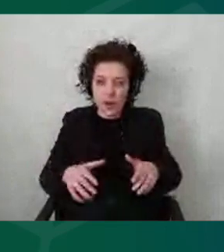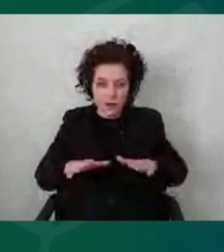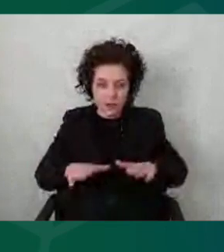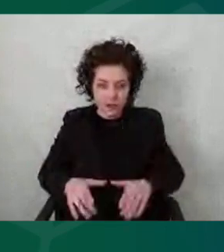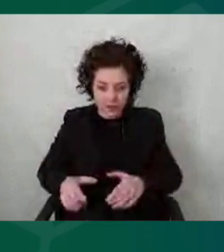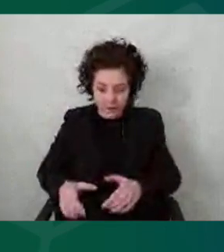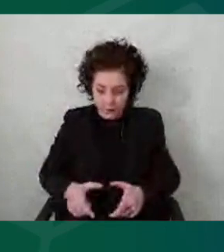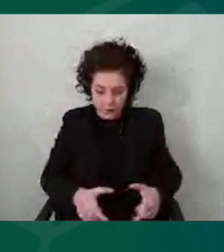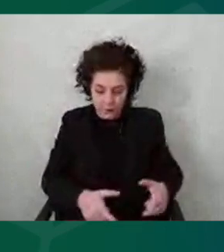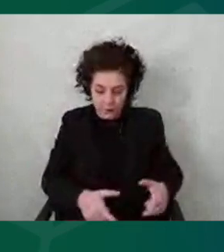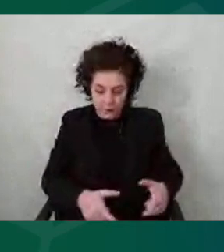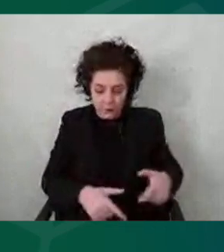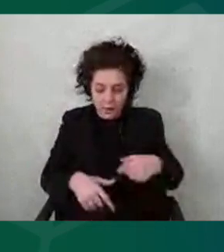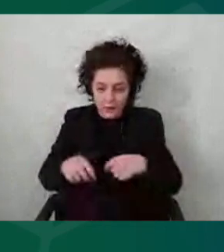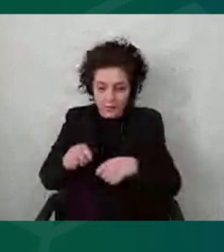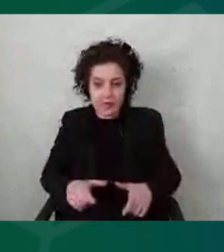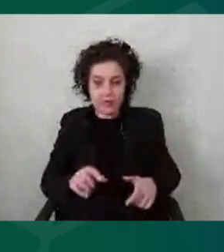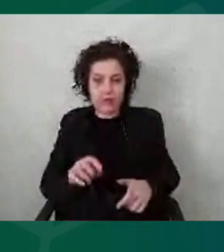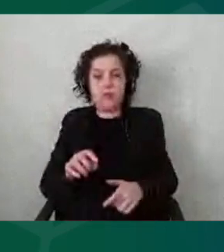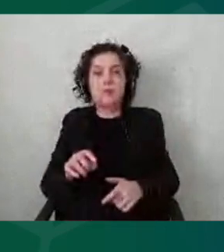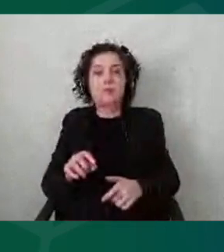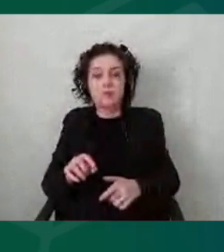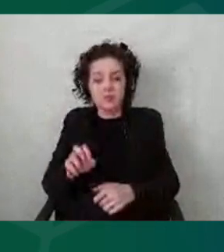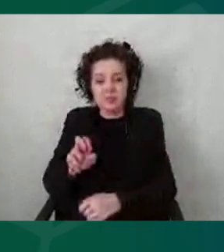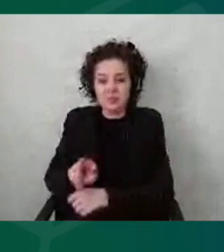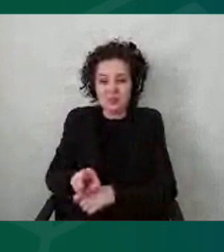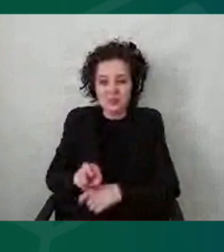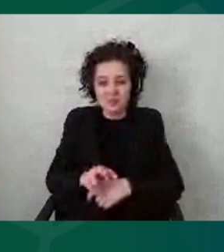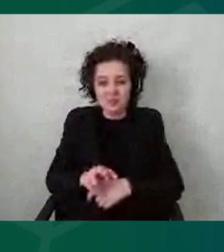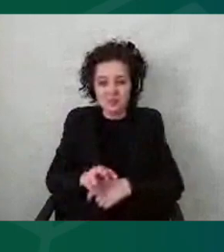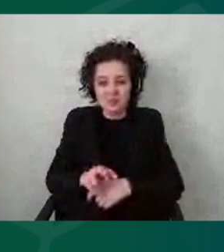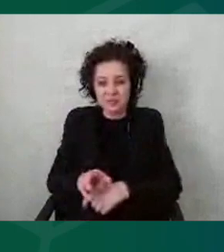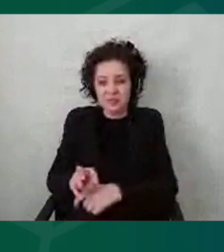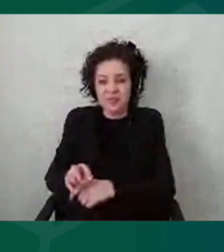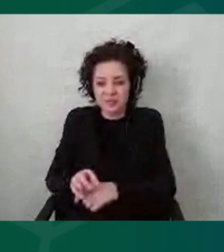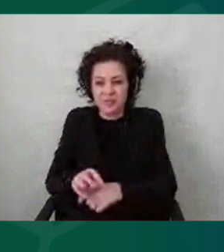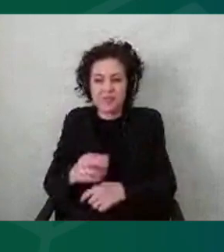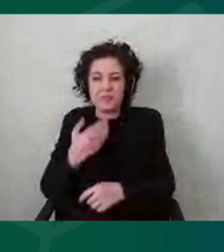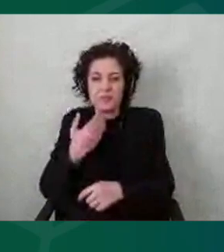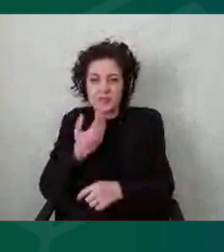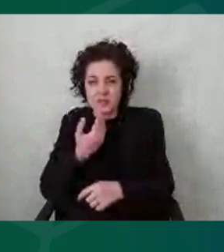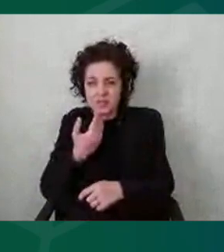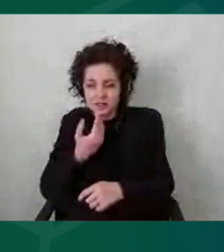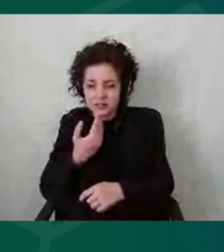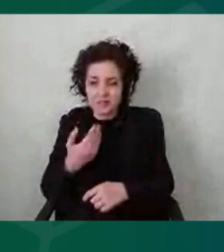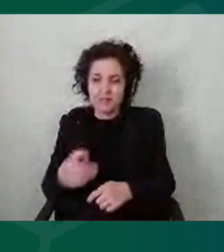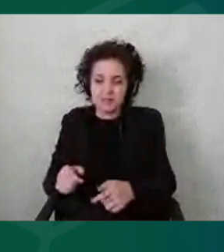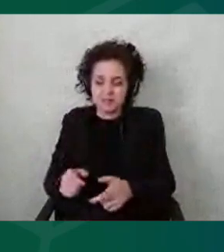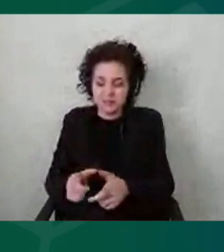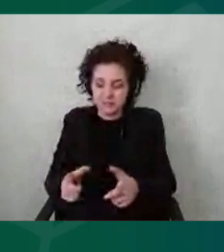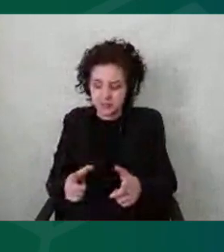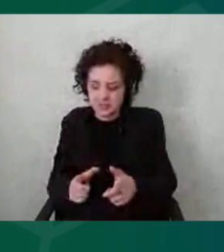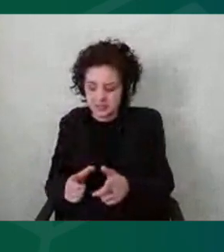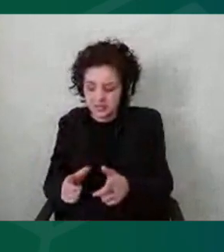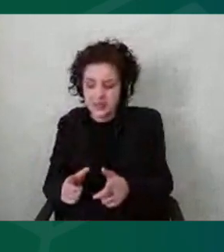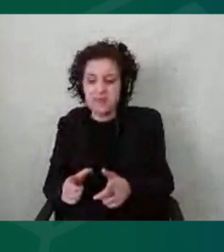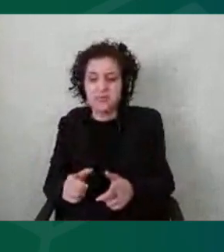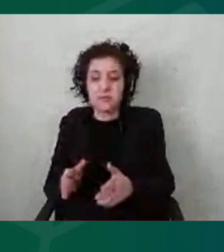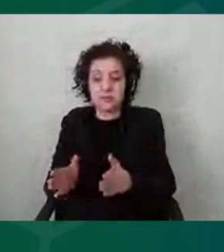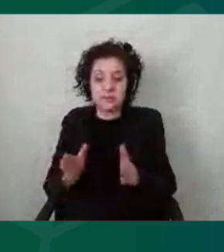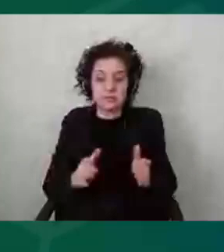mencionados, toxicidade celular, induz lesão, e também essa lesão aparece, passo o próximo, por